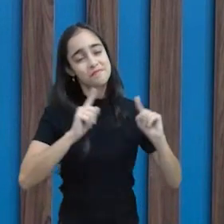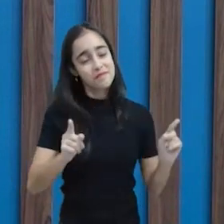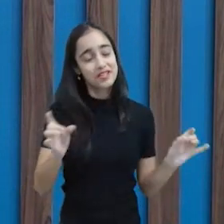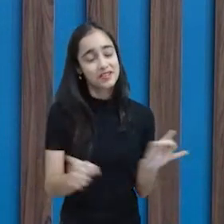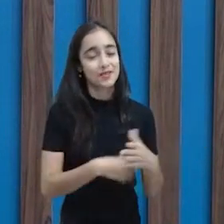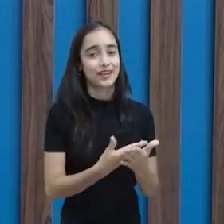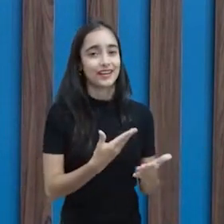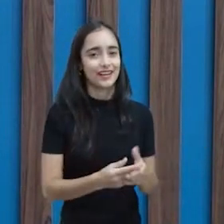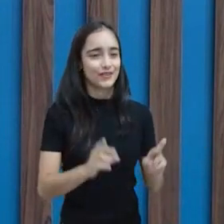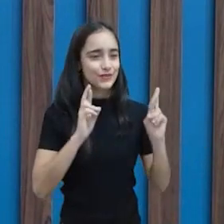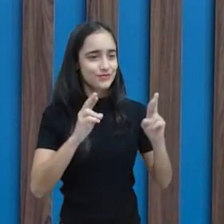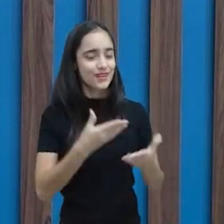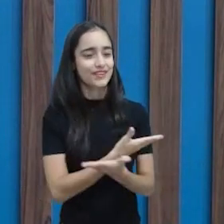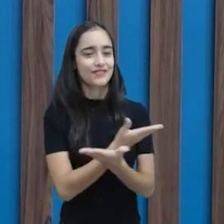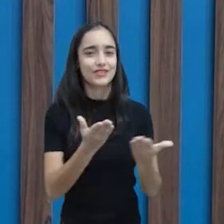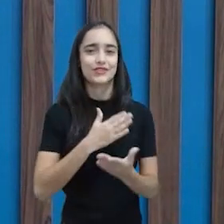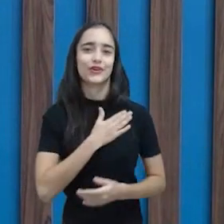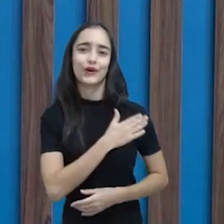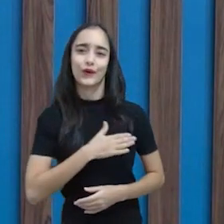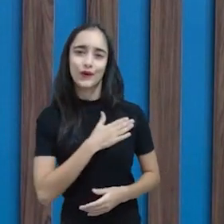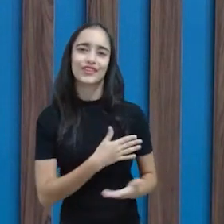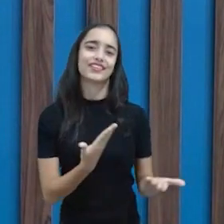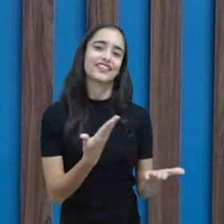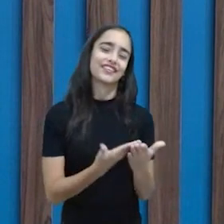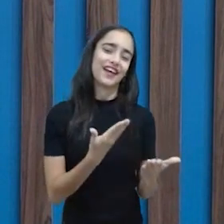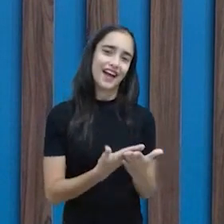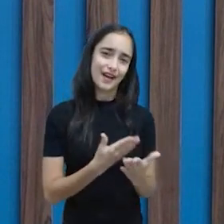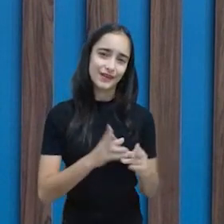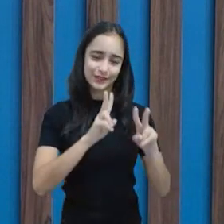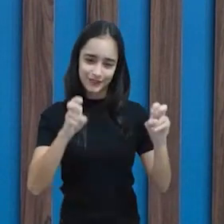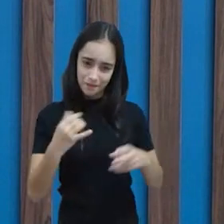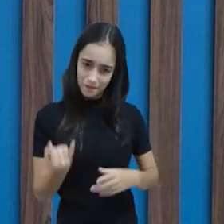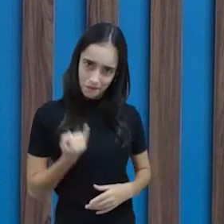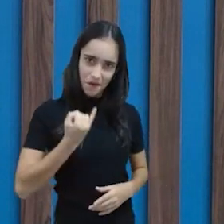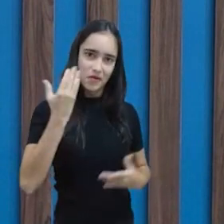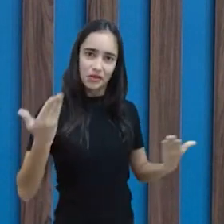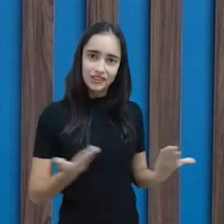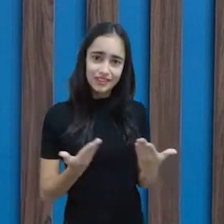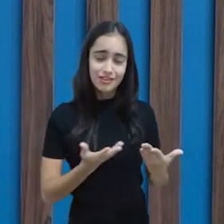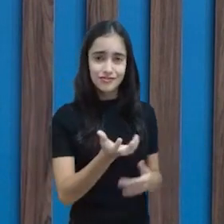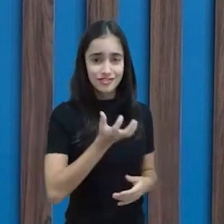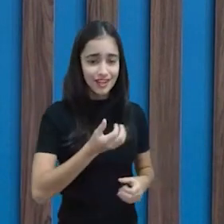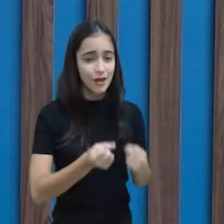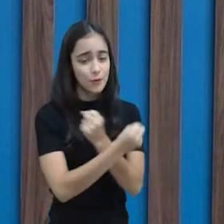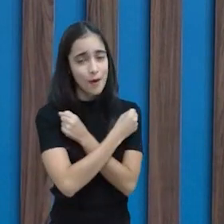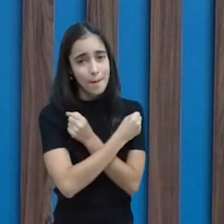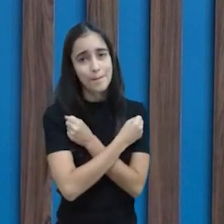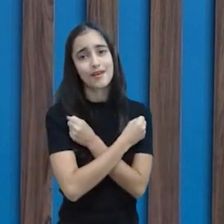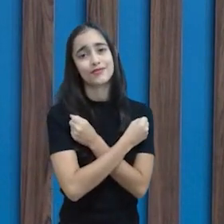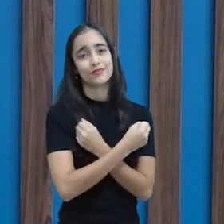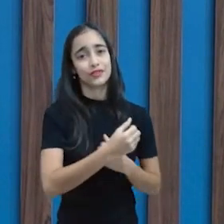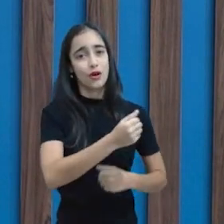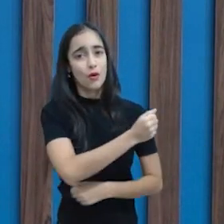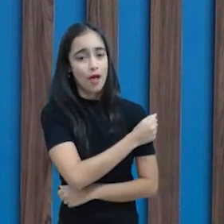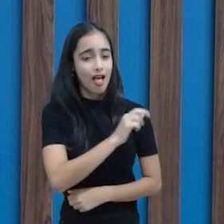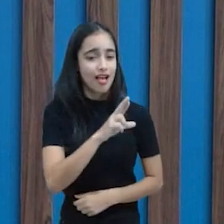Espero que a gente tenha dado uma contribuição bacana aqui nessa aula com esse tema importantíssimo, né? Quero deixar aqui um abraço para o Ricardo, viu, professora,